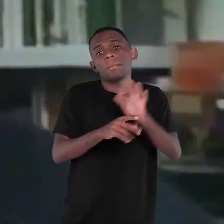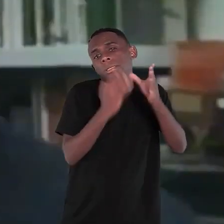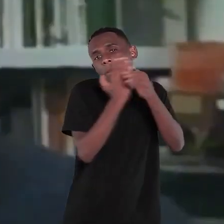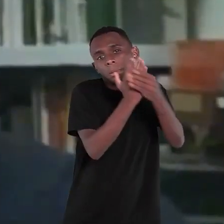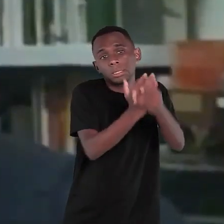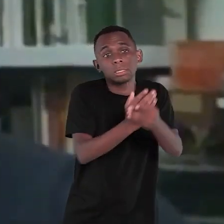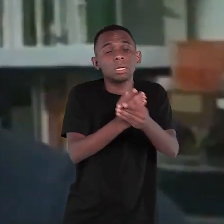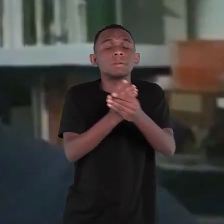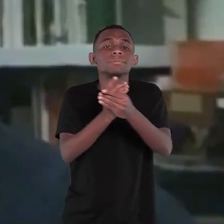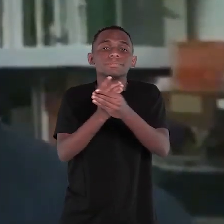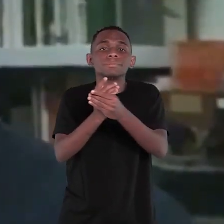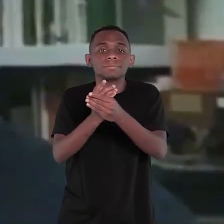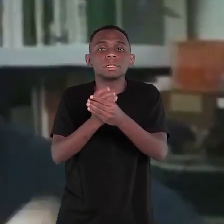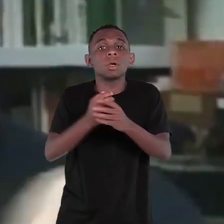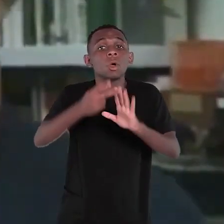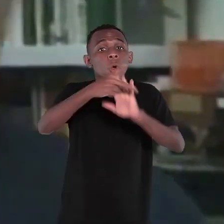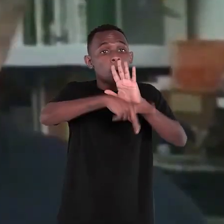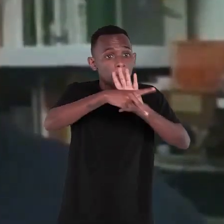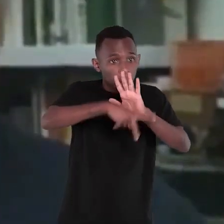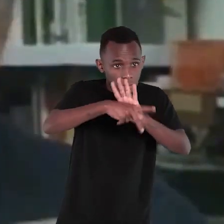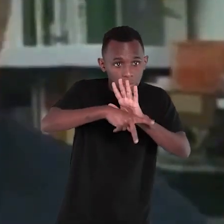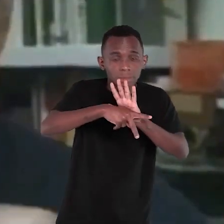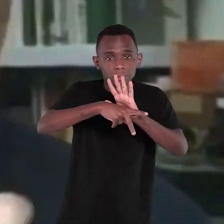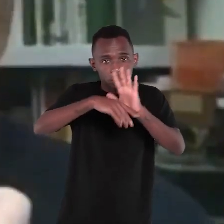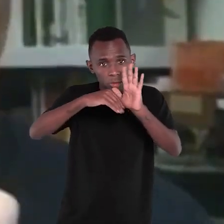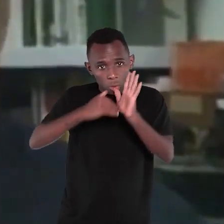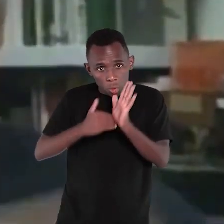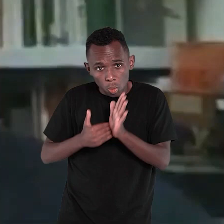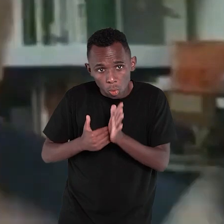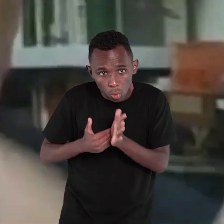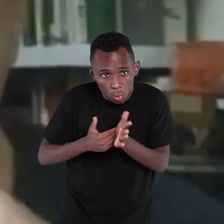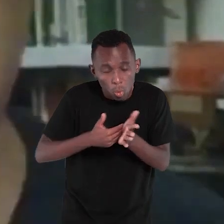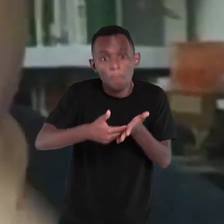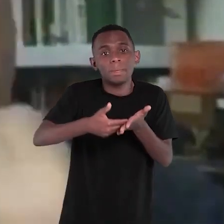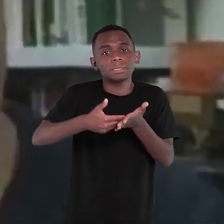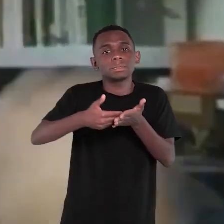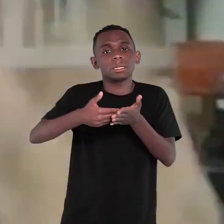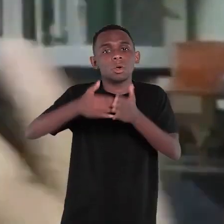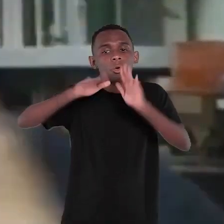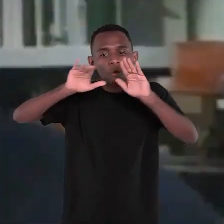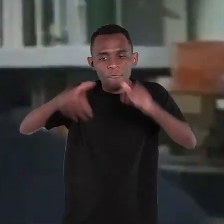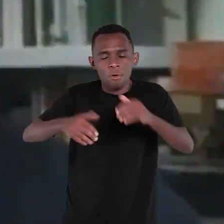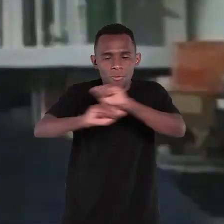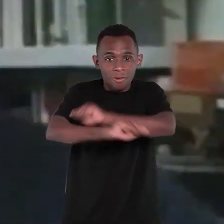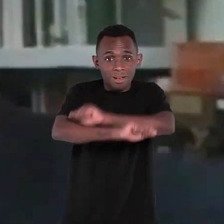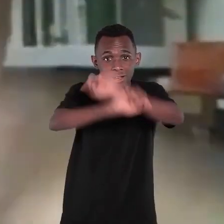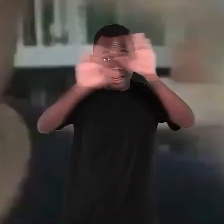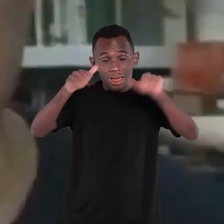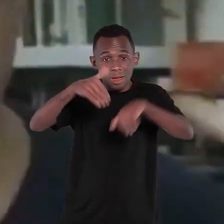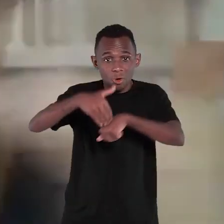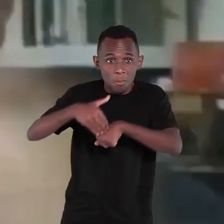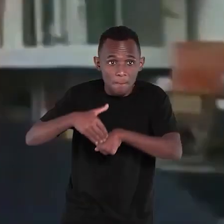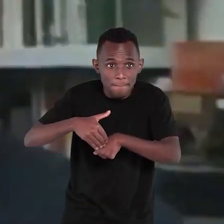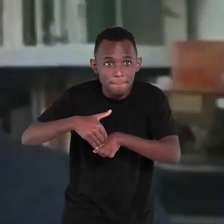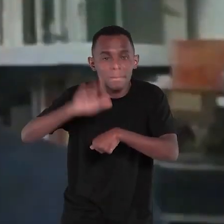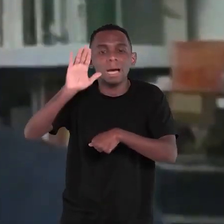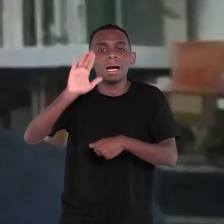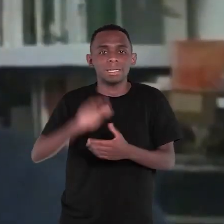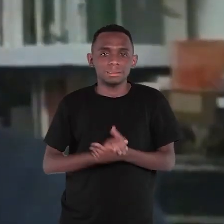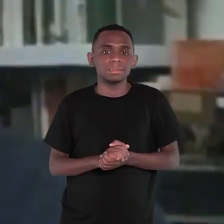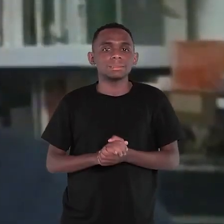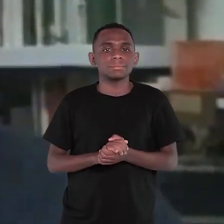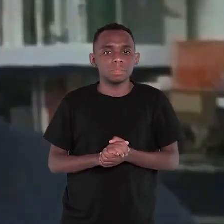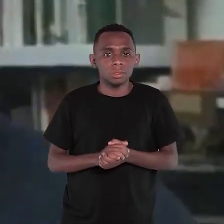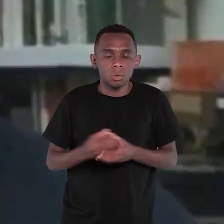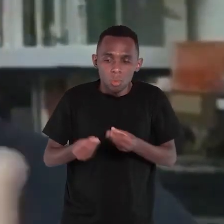da biblioteca, o teu projeto é um projeto que começa com um foco mais claro, né,